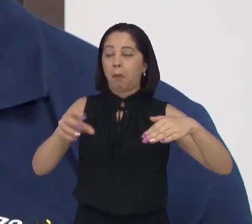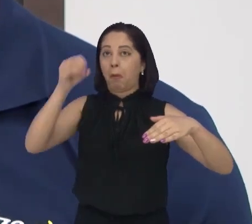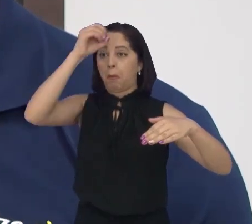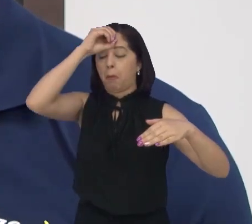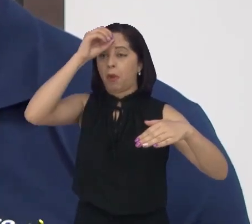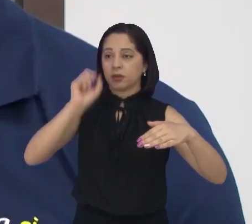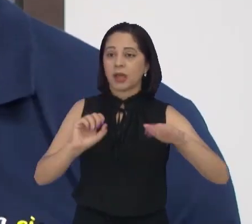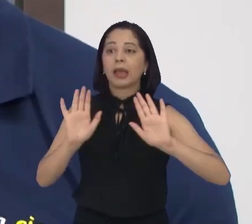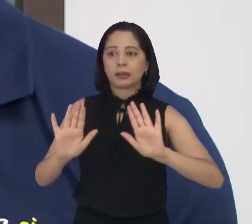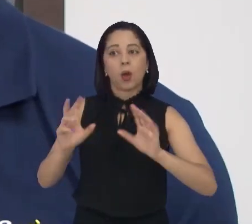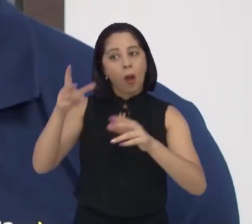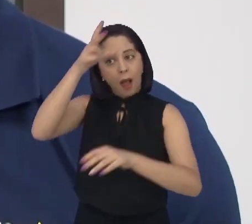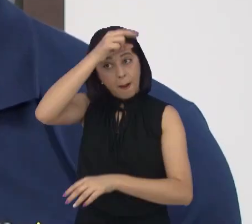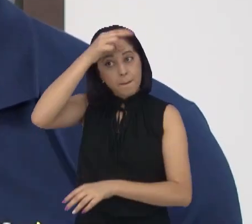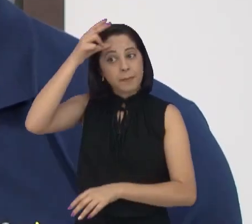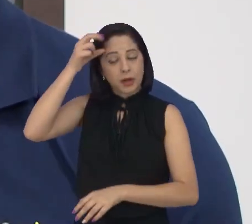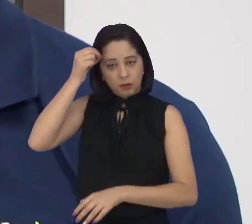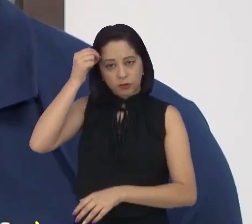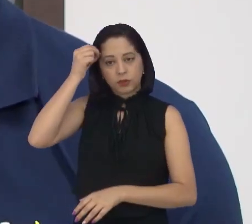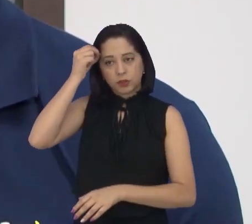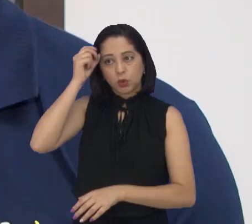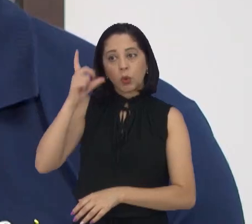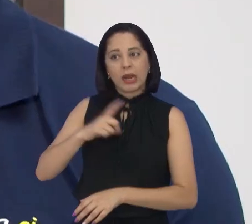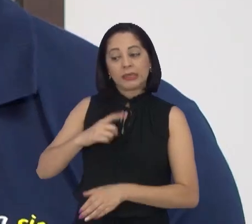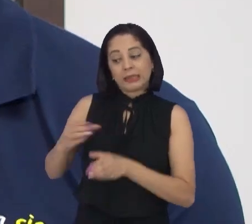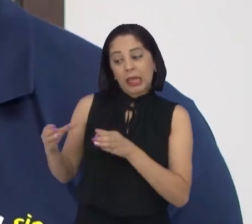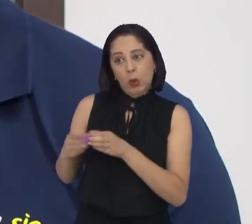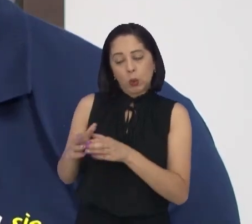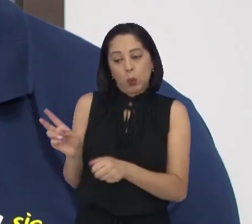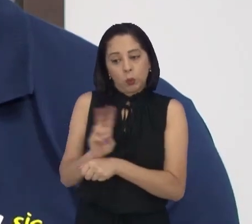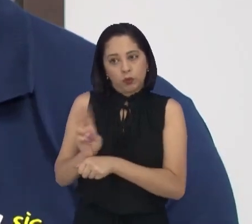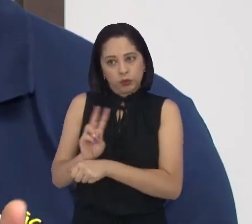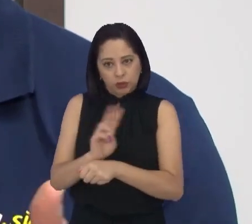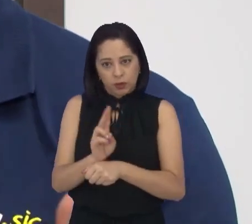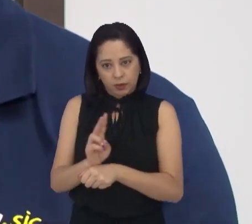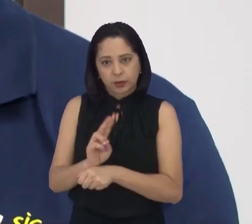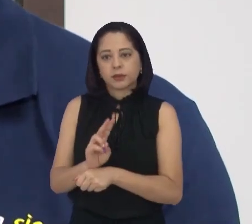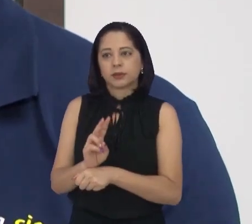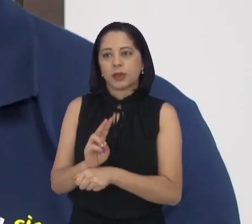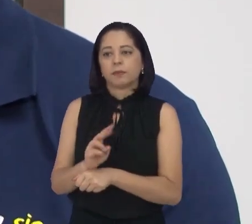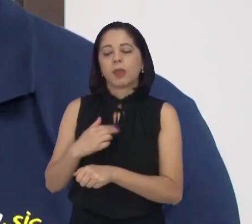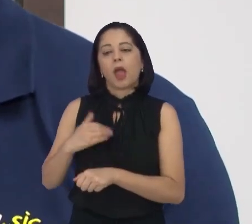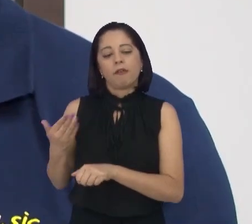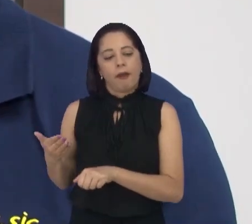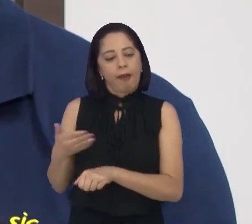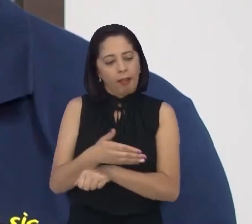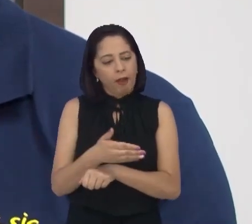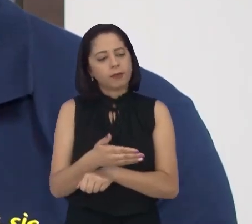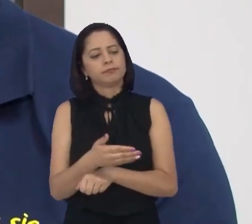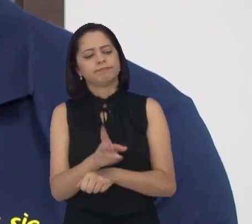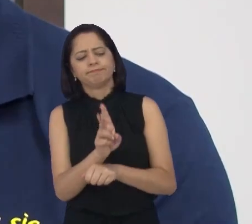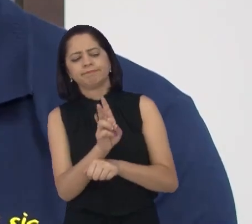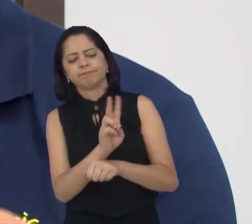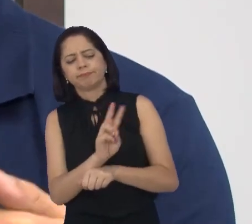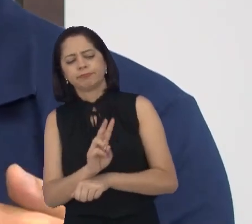que a prefeitura faz? Por meio do Departamento de Fiscalização, nós iniciamos ações fiscais no sentido de conscientizar